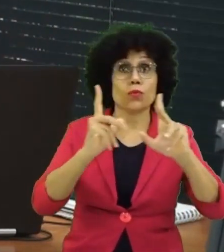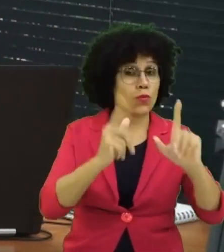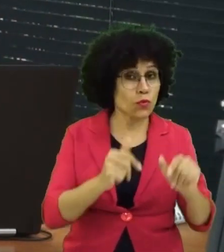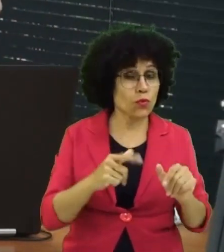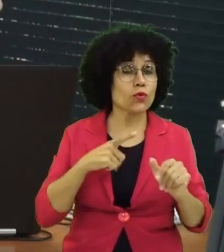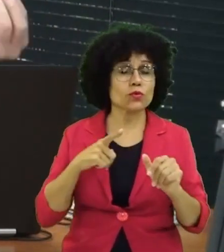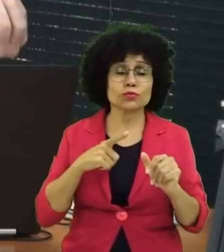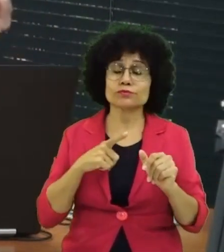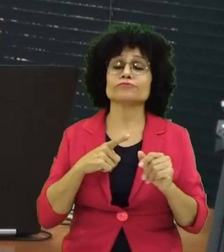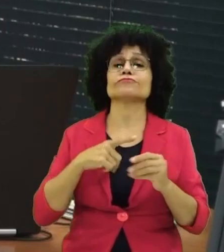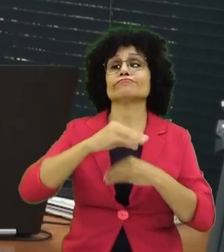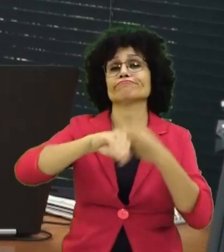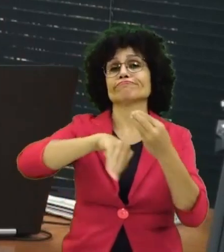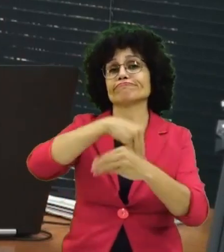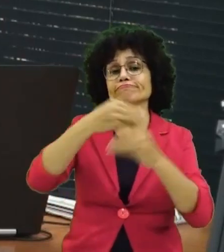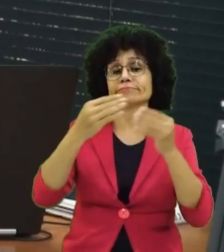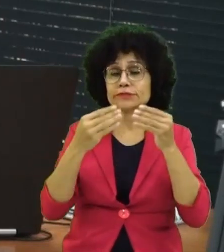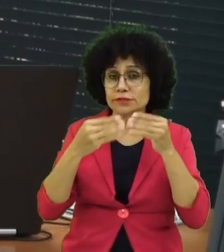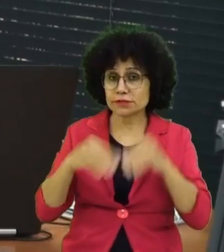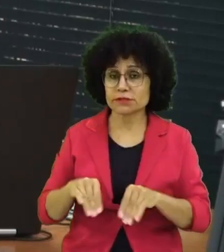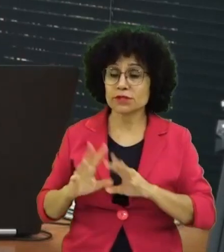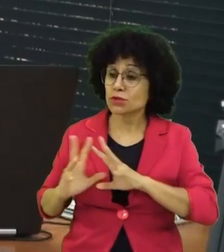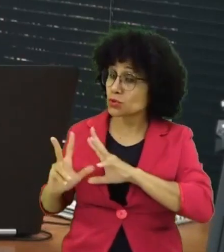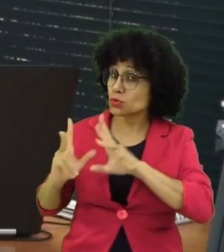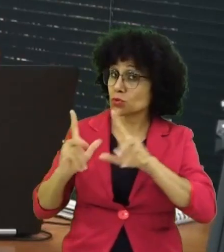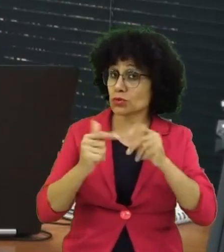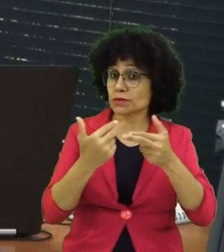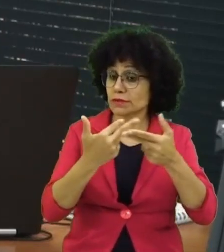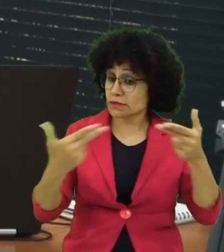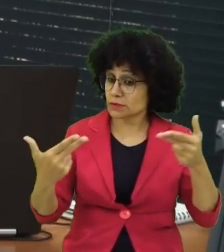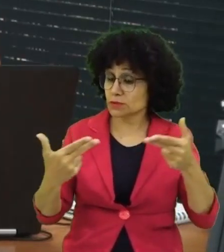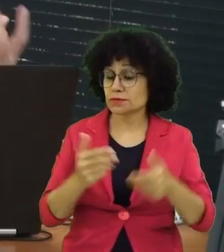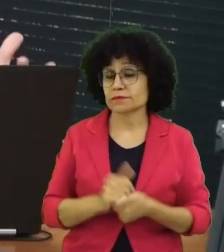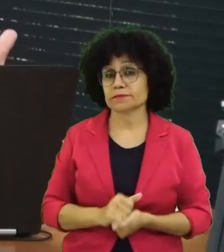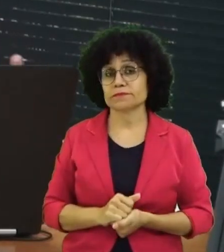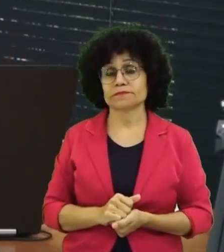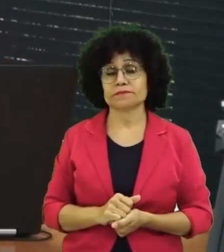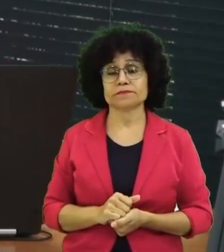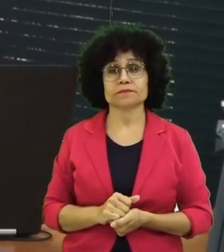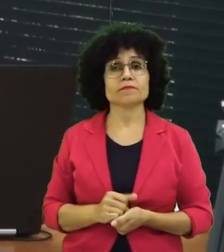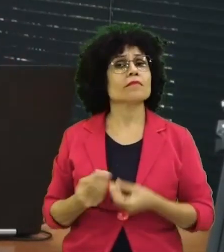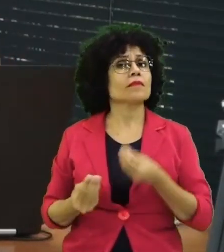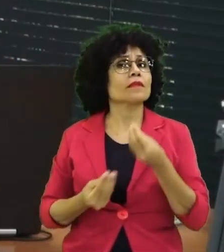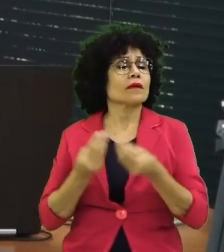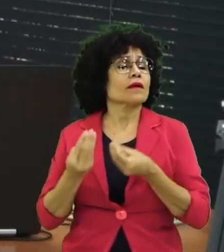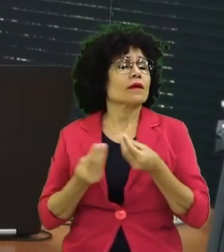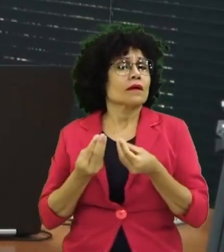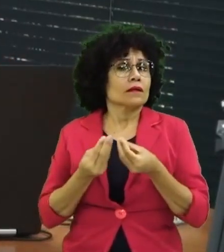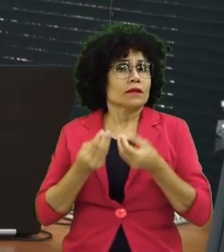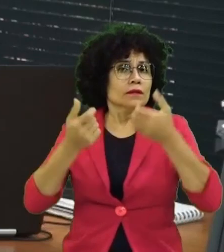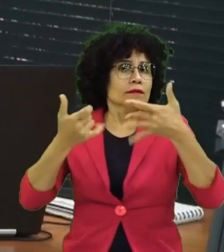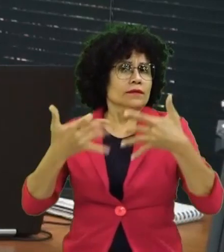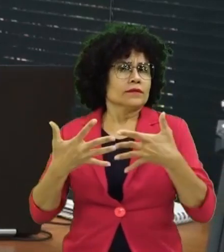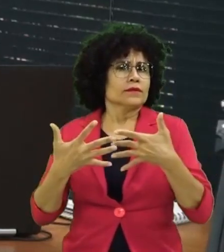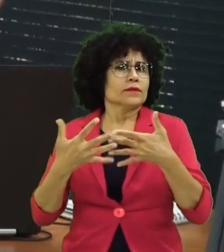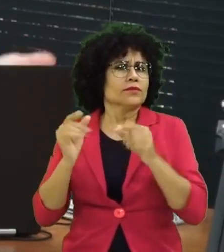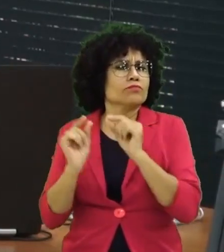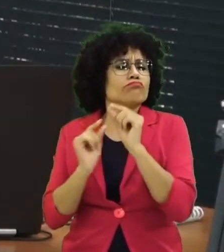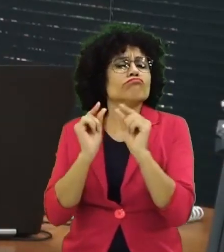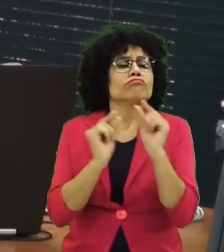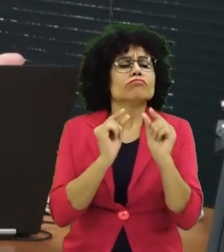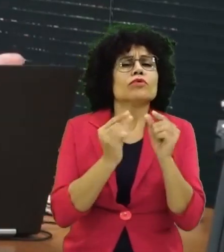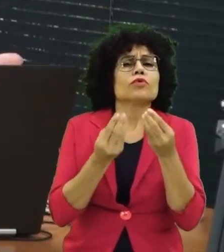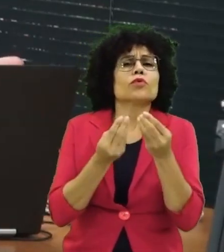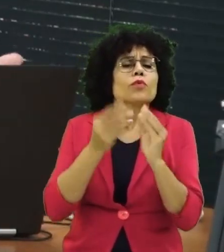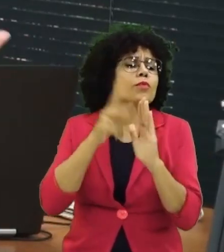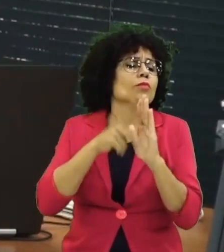somos diretamente afetados por tudo isso. E doutor, então assim, se eu puder falar um pouquinho, como que o projeto